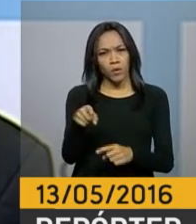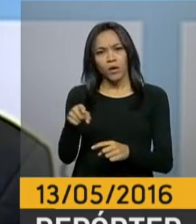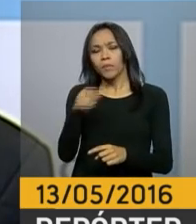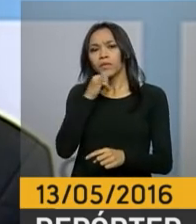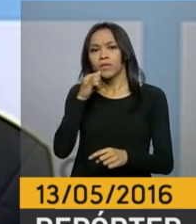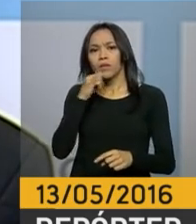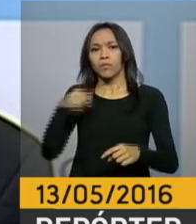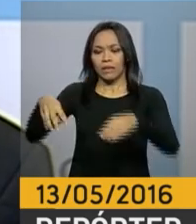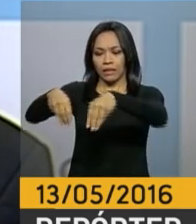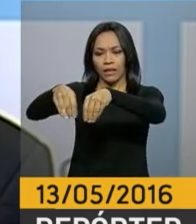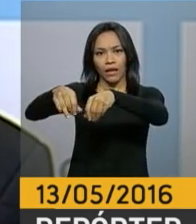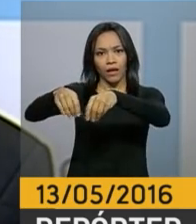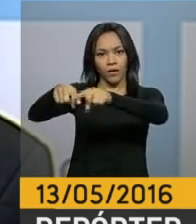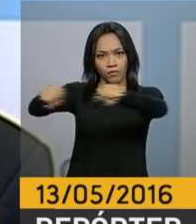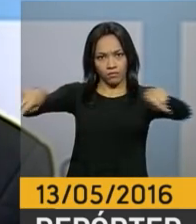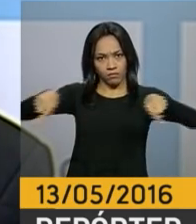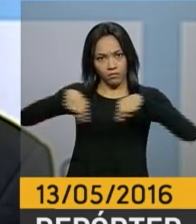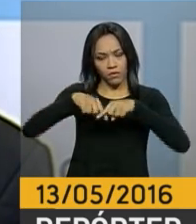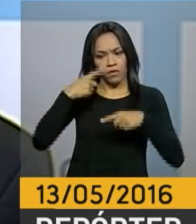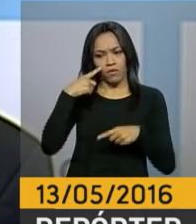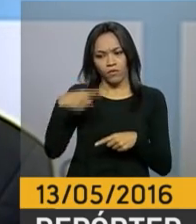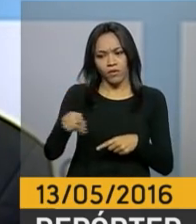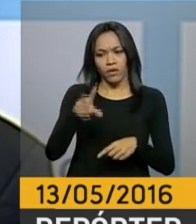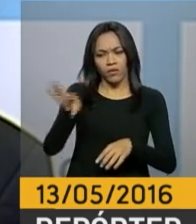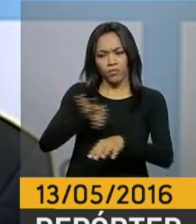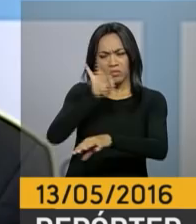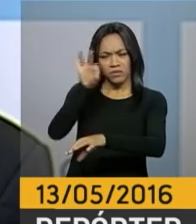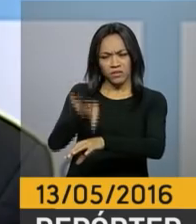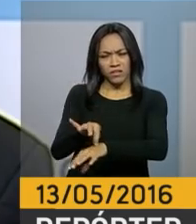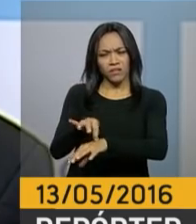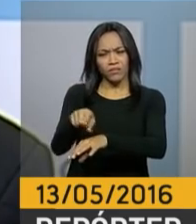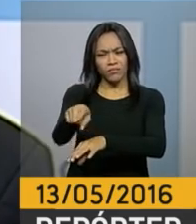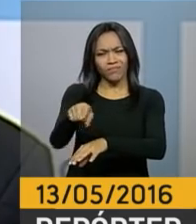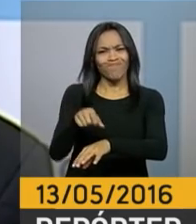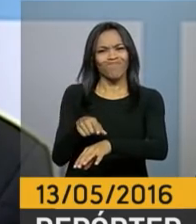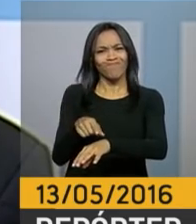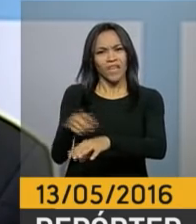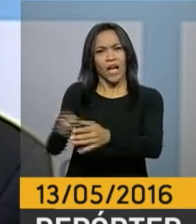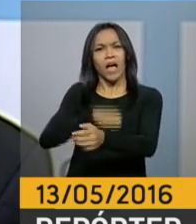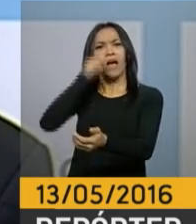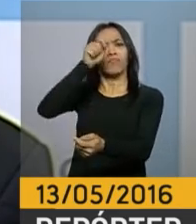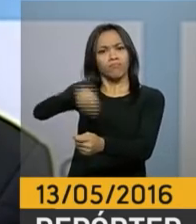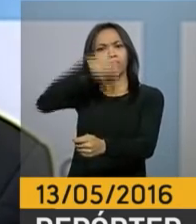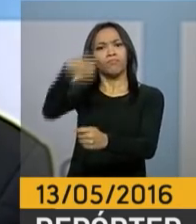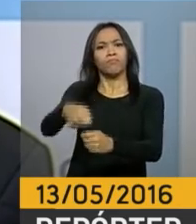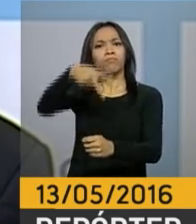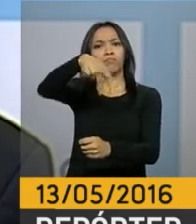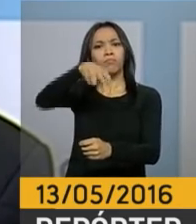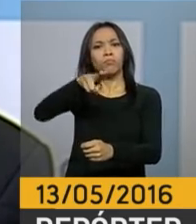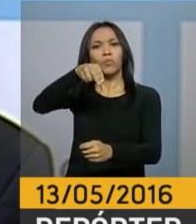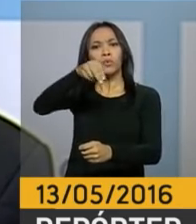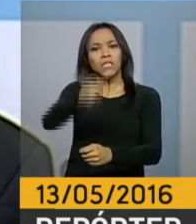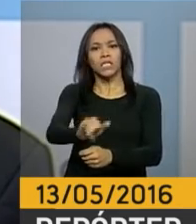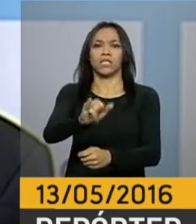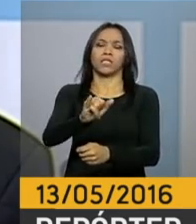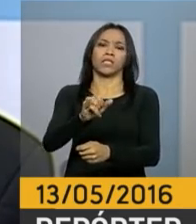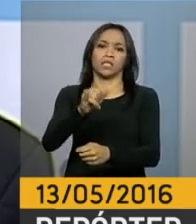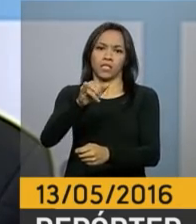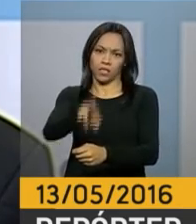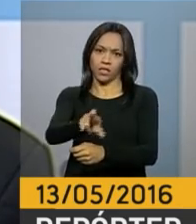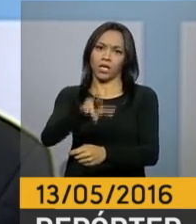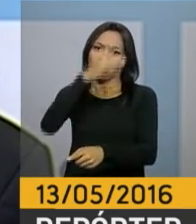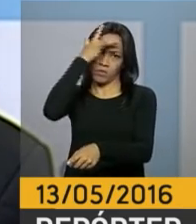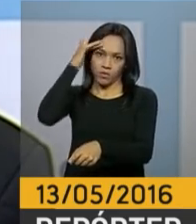Imóveis os focos do Mosquito egipte que os prefeitos façam de fato uma força tarefa grande e vão